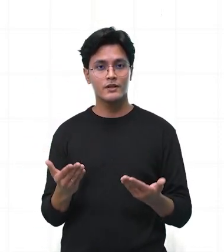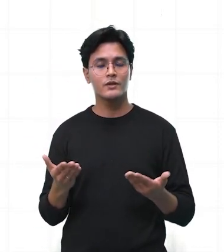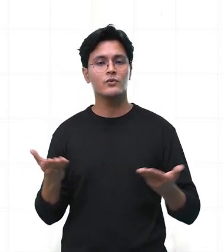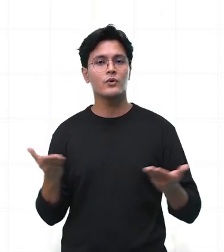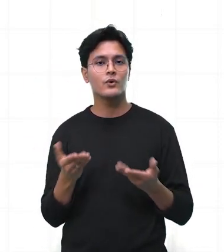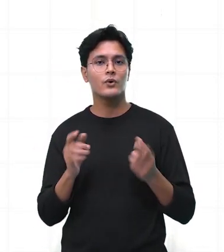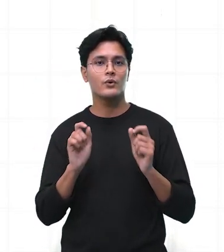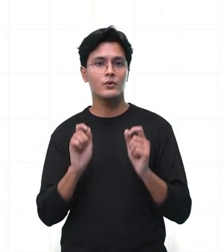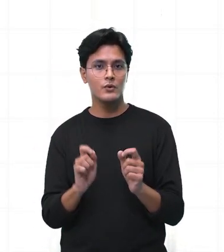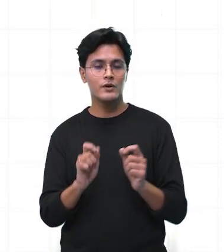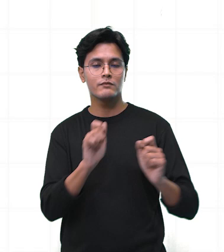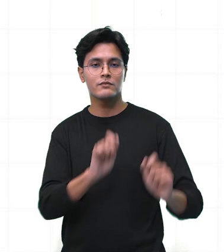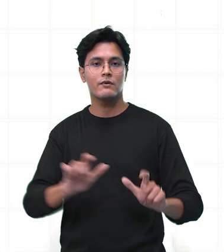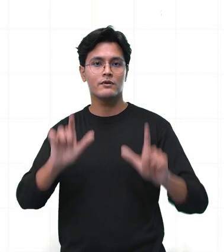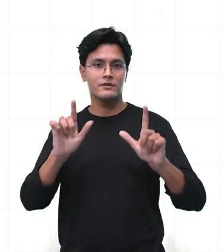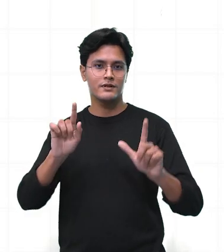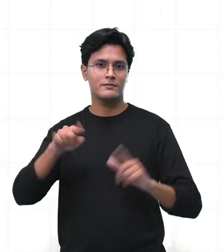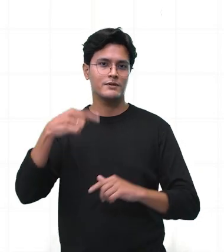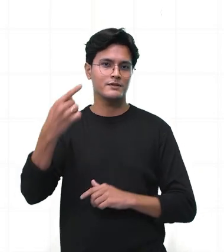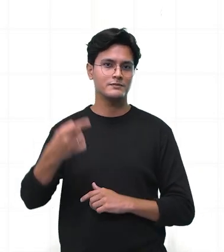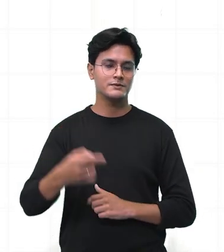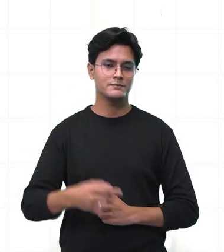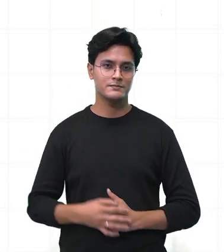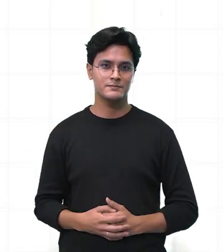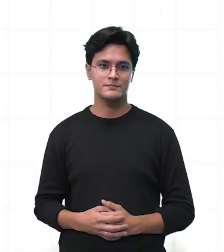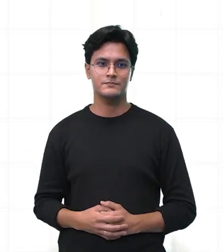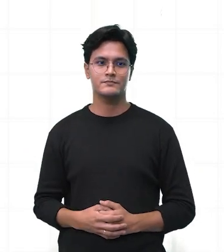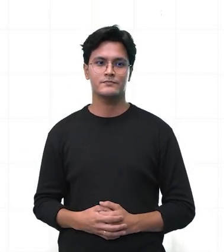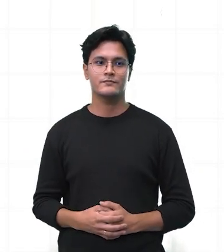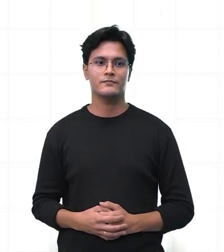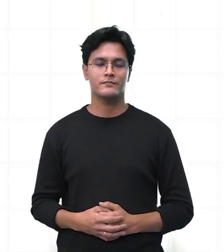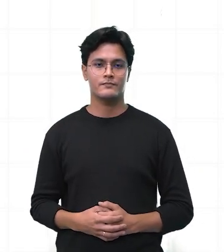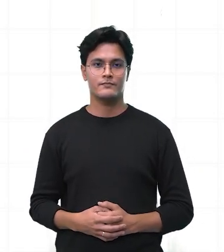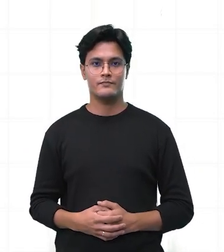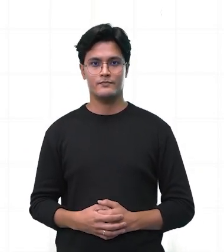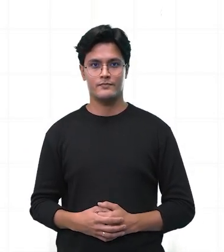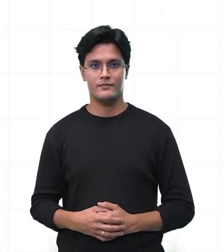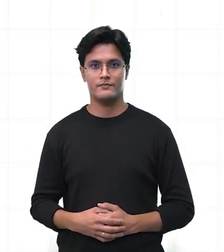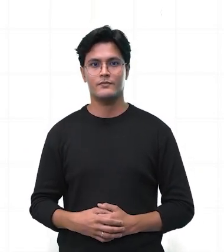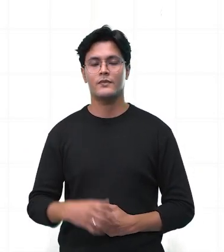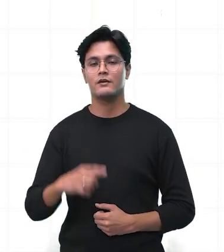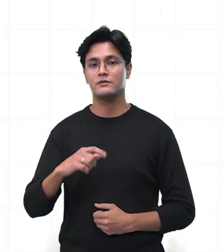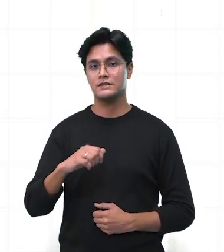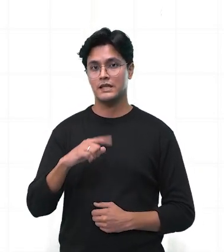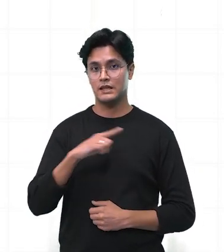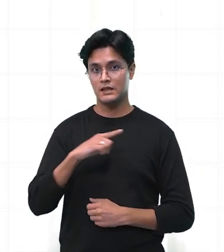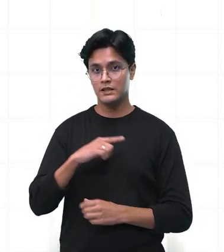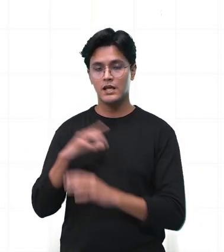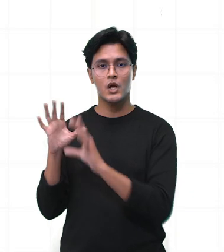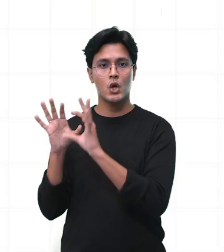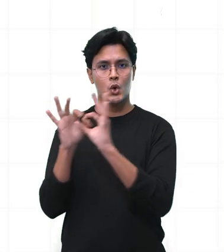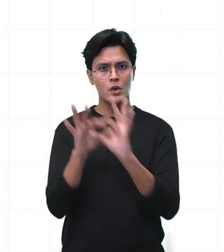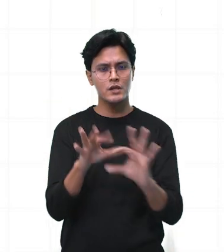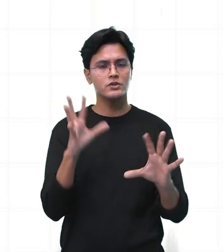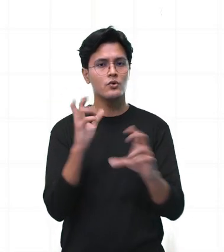nossa próxima cartela. Temos aí a primeira situação